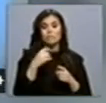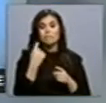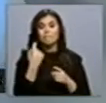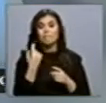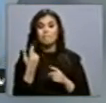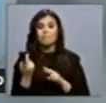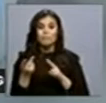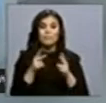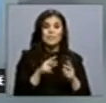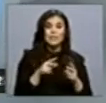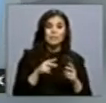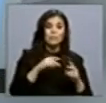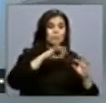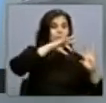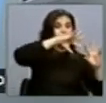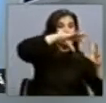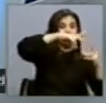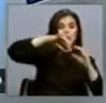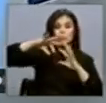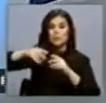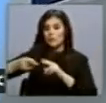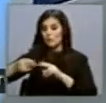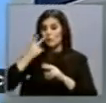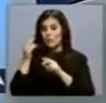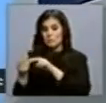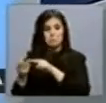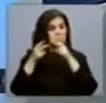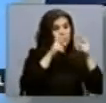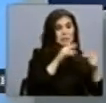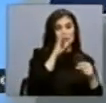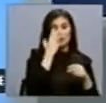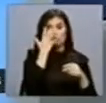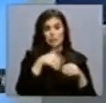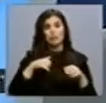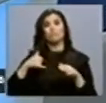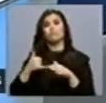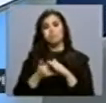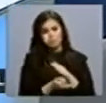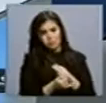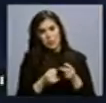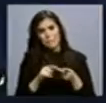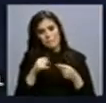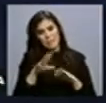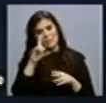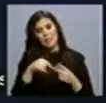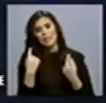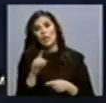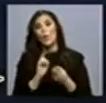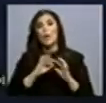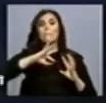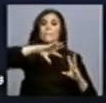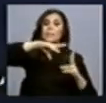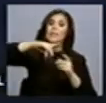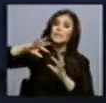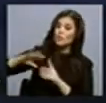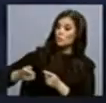saltitar entre planetas. E, portanto, se por um lado nós temos a ação de um buraco negro que consegue transformar exoplanetas, por outro lado, nós temos planetas também muito mais